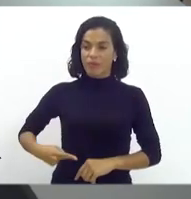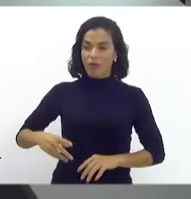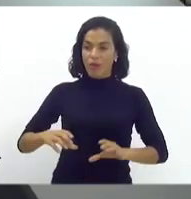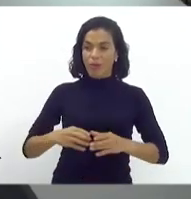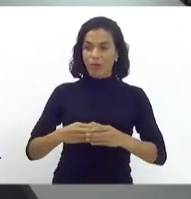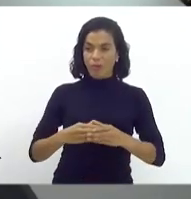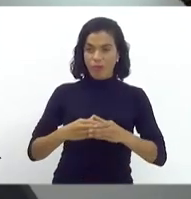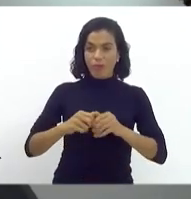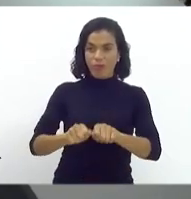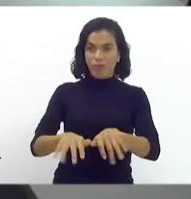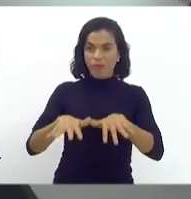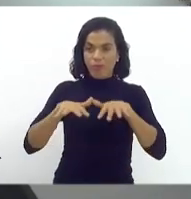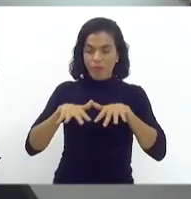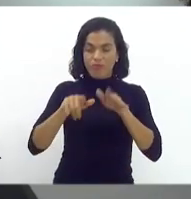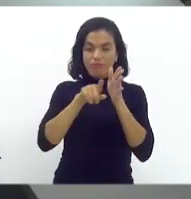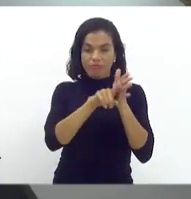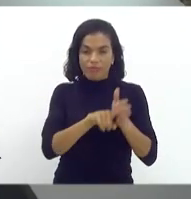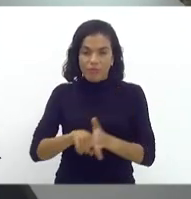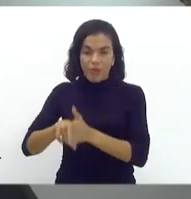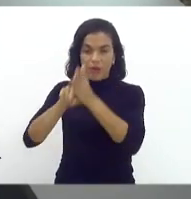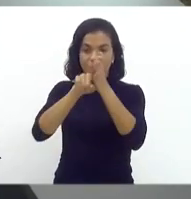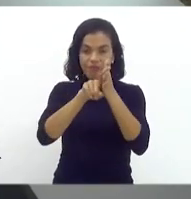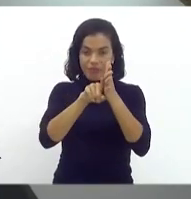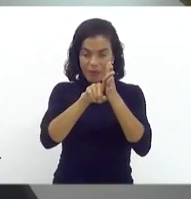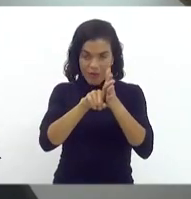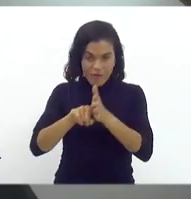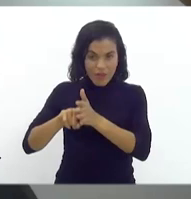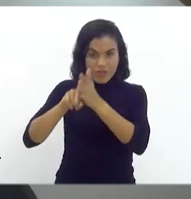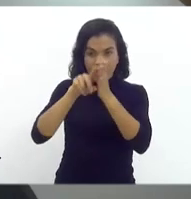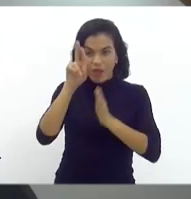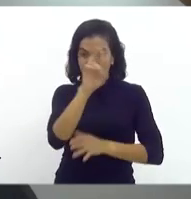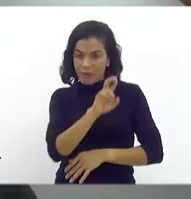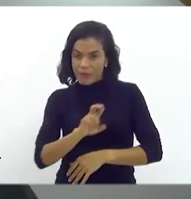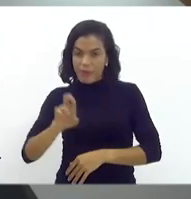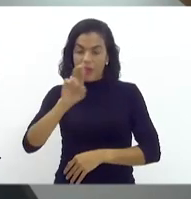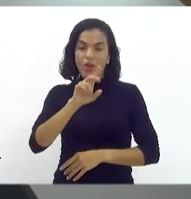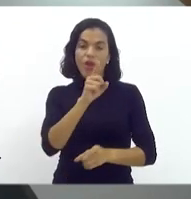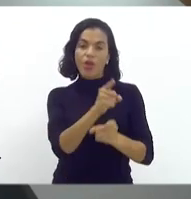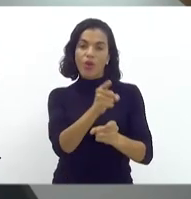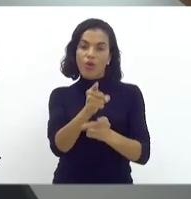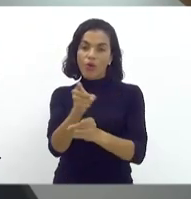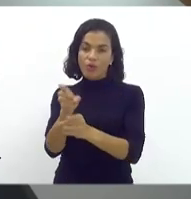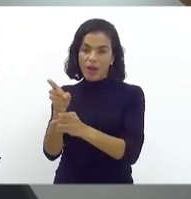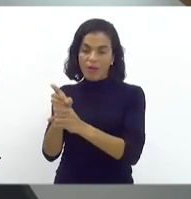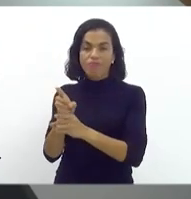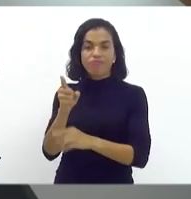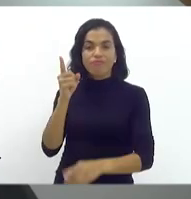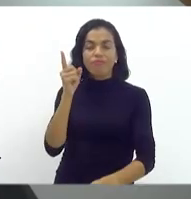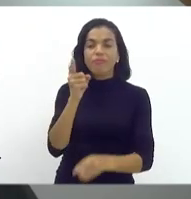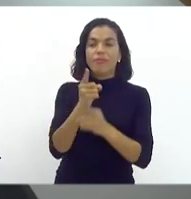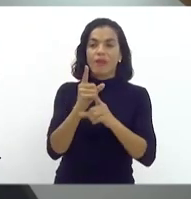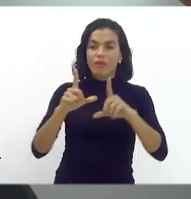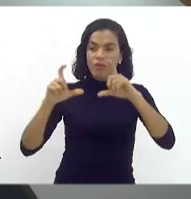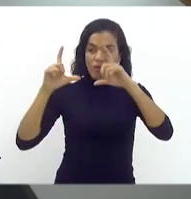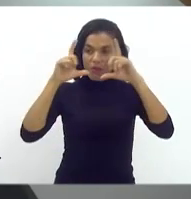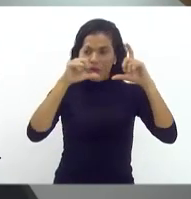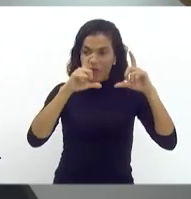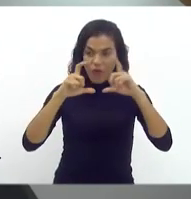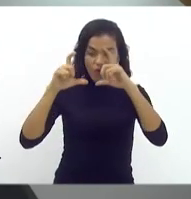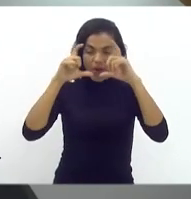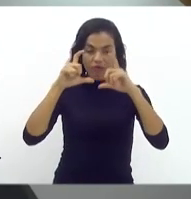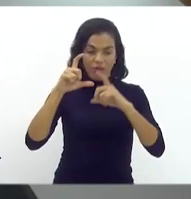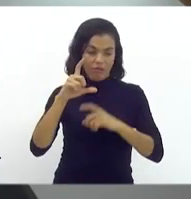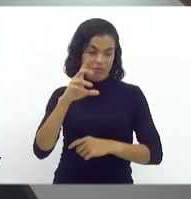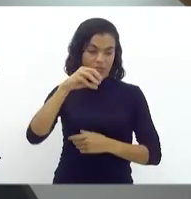comissão parlamentar de inquérito destinada a investigar prática de reconhecimento fotográfico realizado nas delegacias de polícia